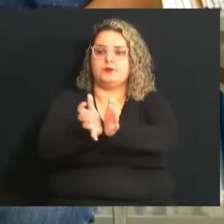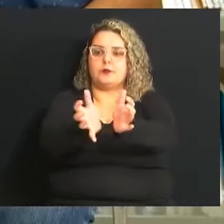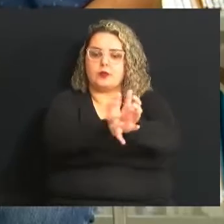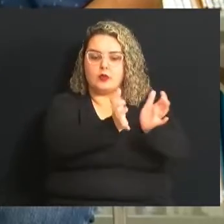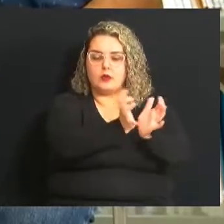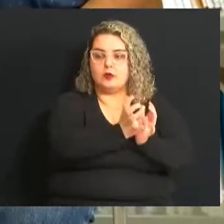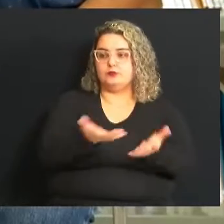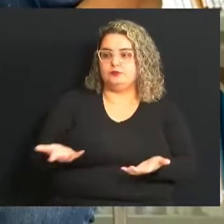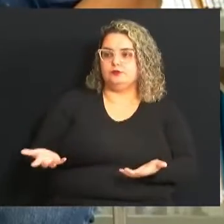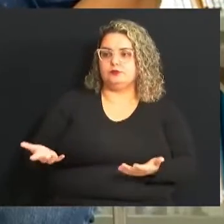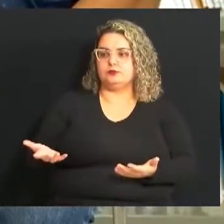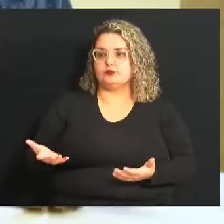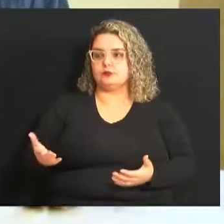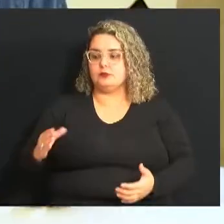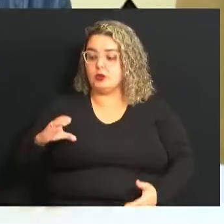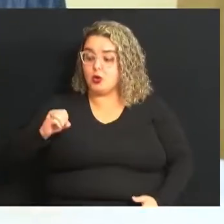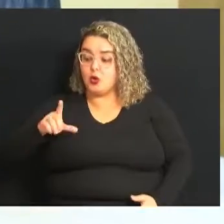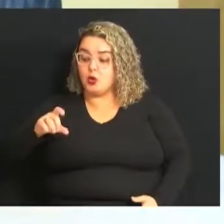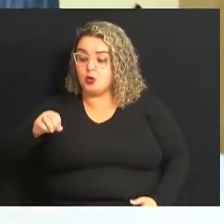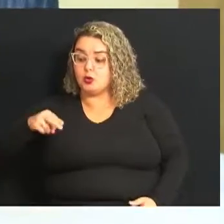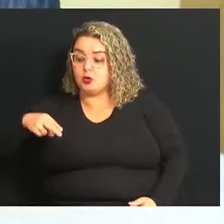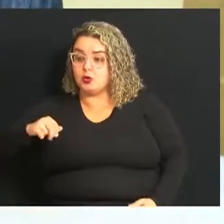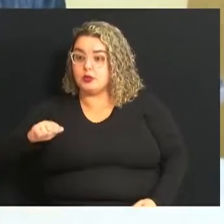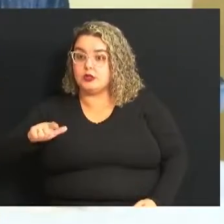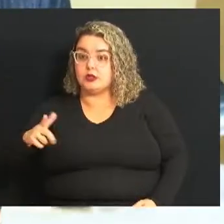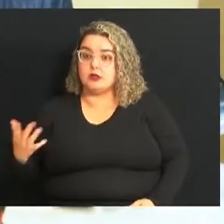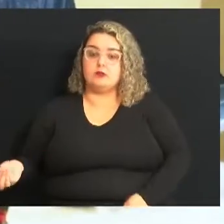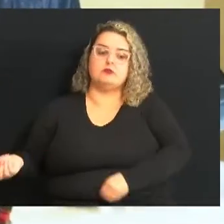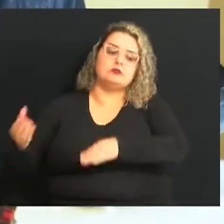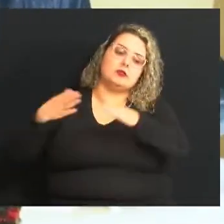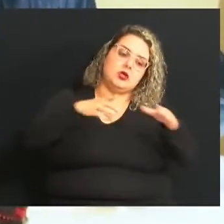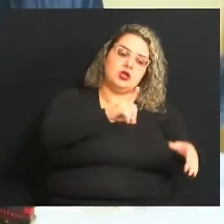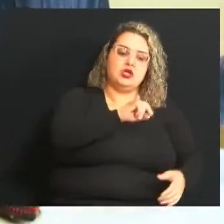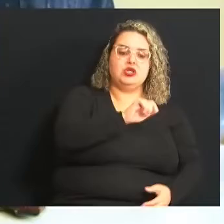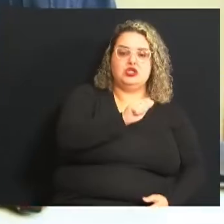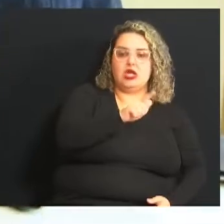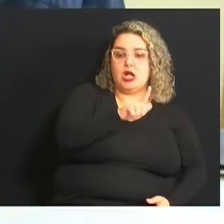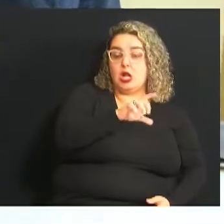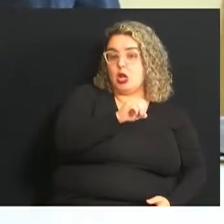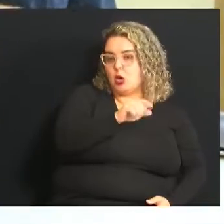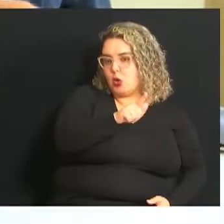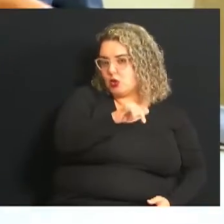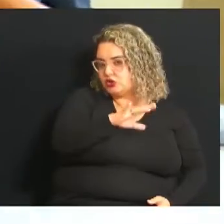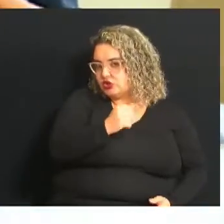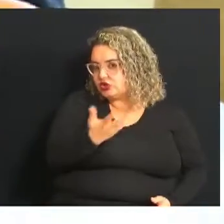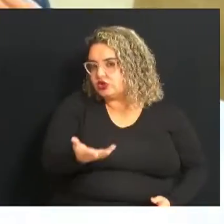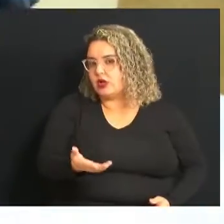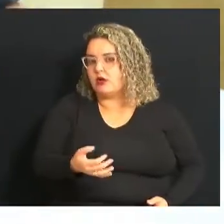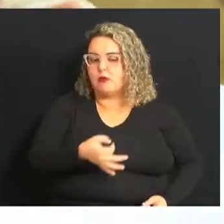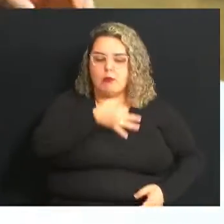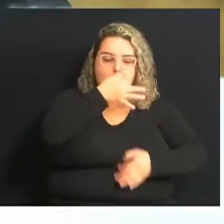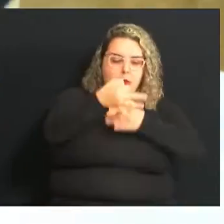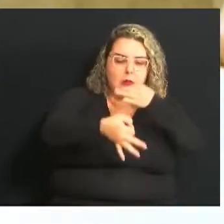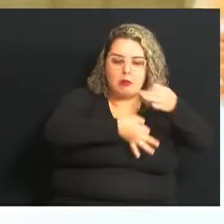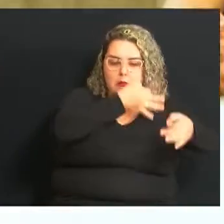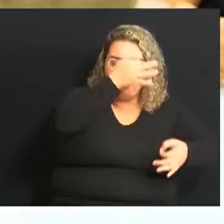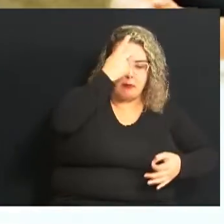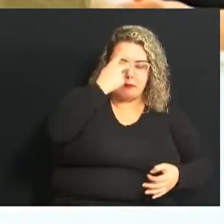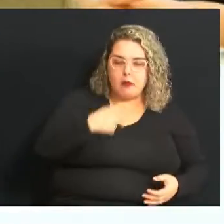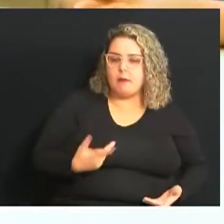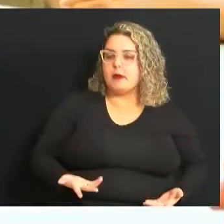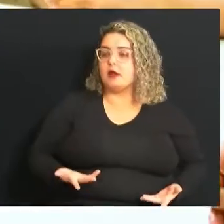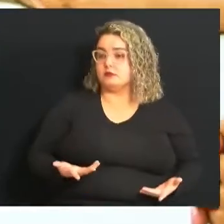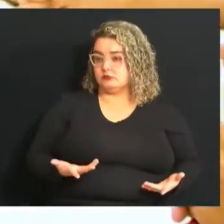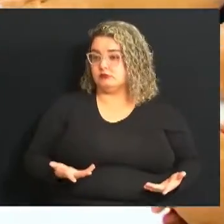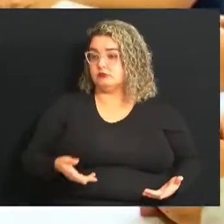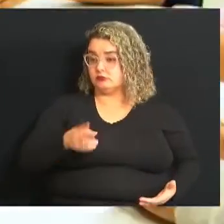posição colonial para uma posição dialógica, né? uma posição mais crítica, autocrítica. A autocrítica sempre